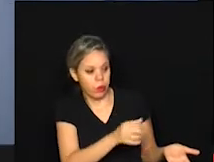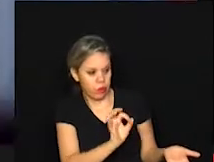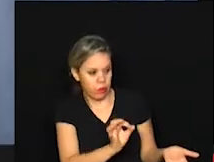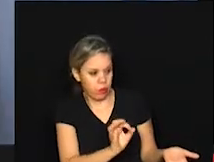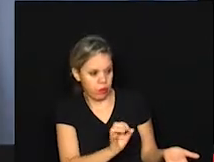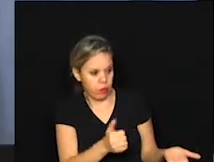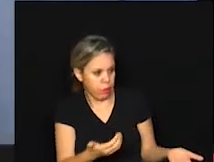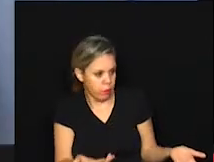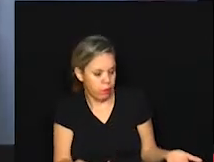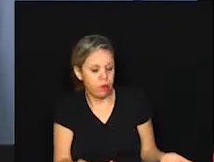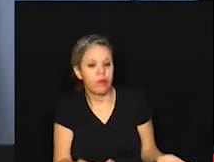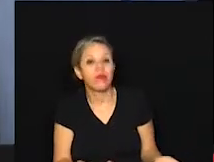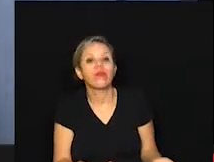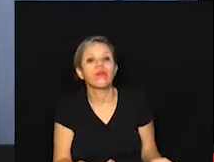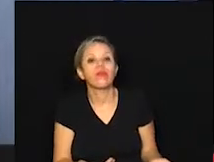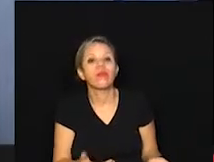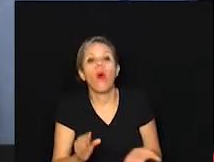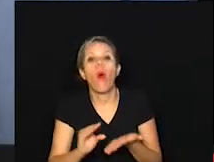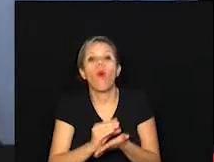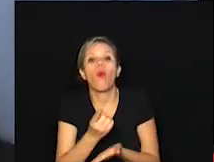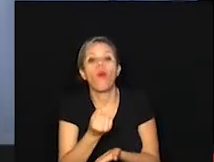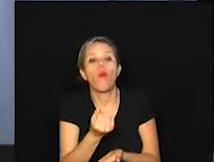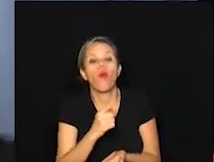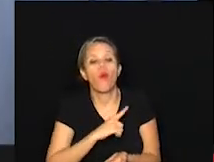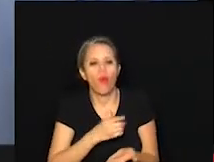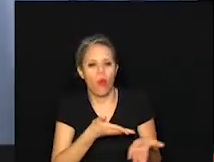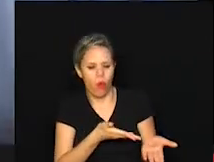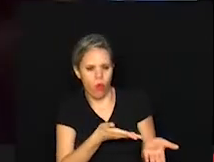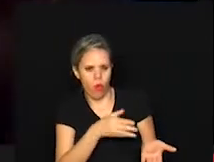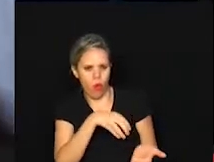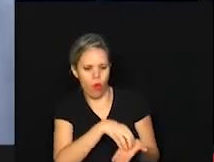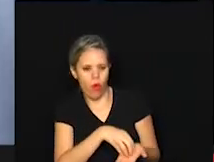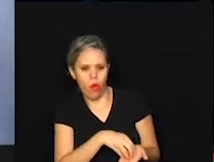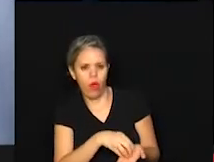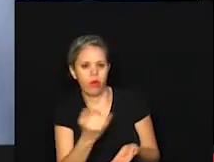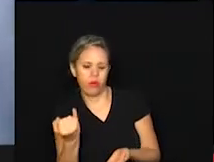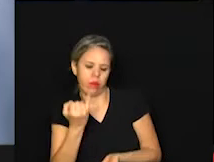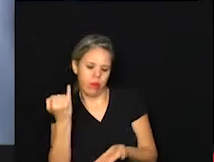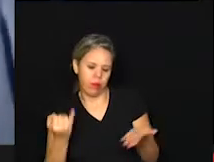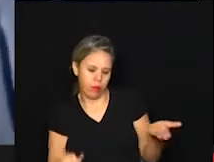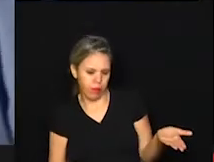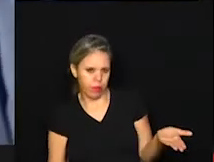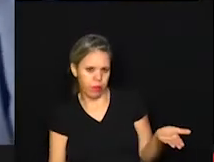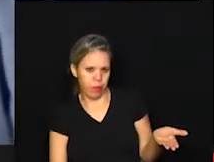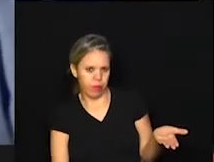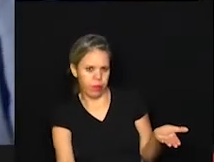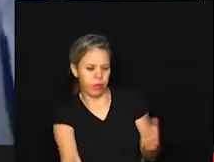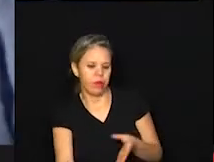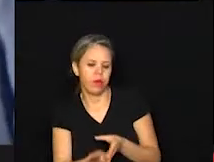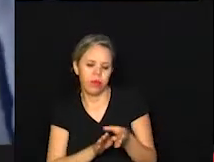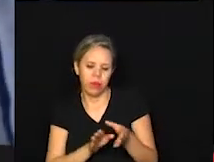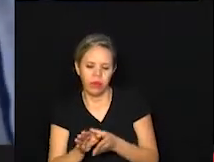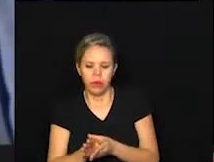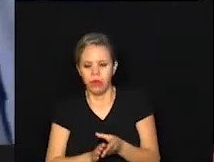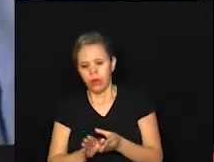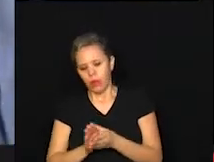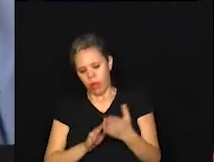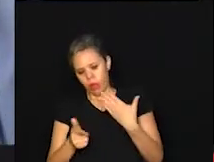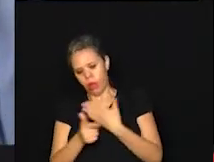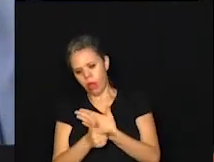tá. Qual a verba que nós temos lá? Então, é isso que é o importante do Conselho, é esse